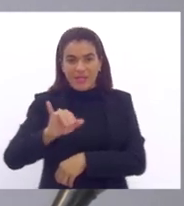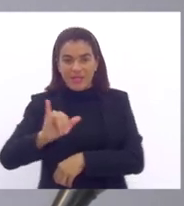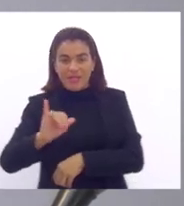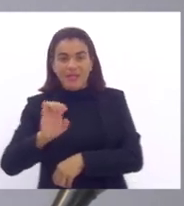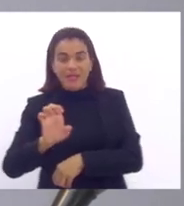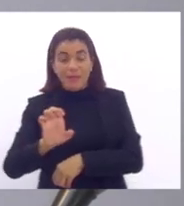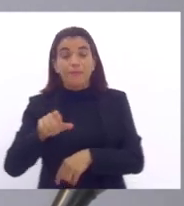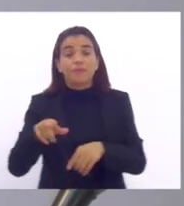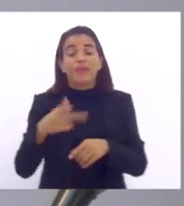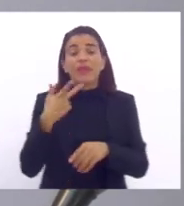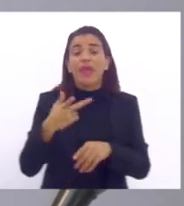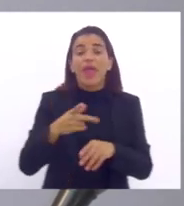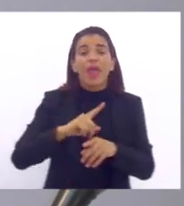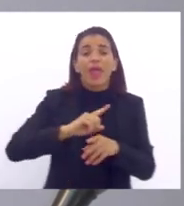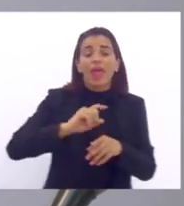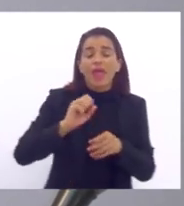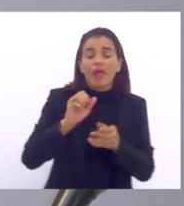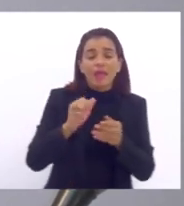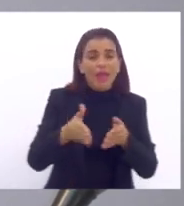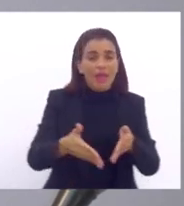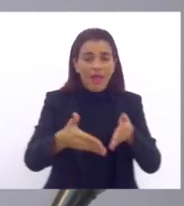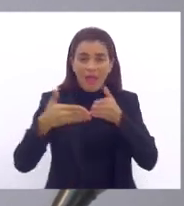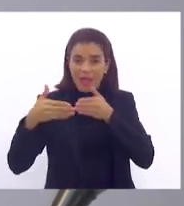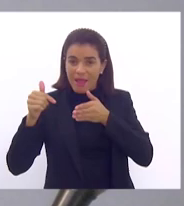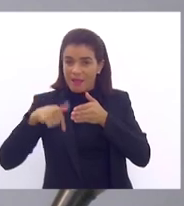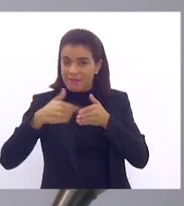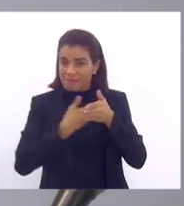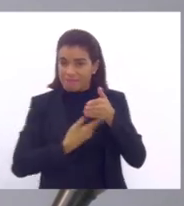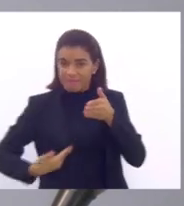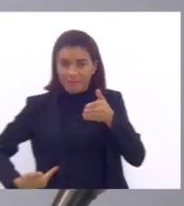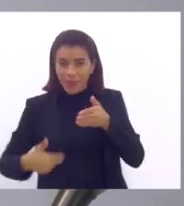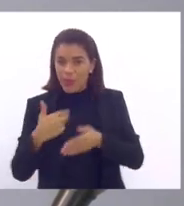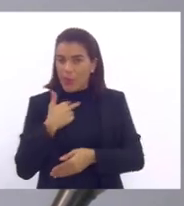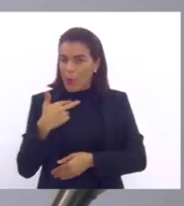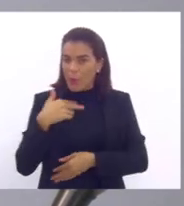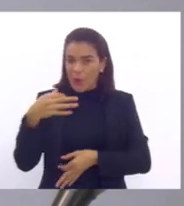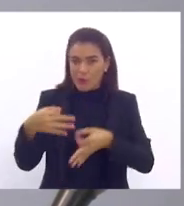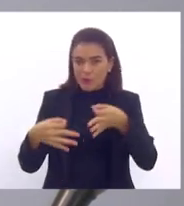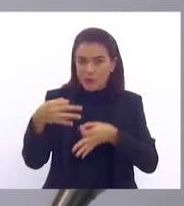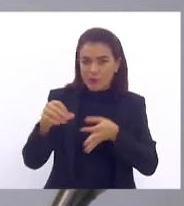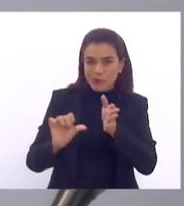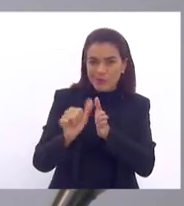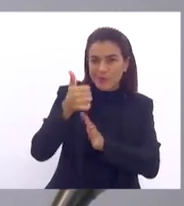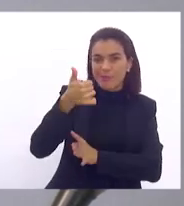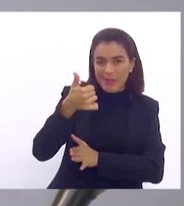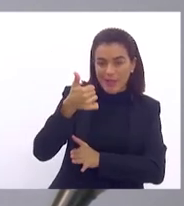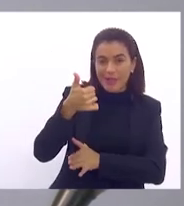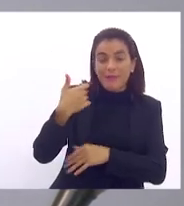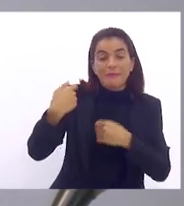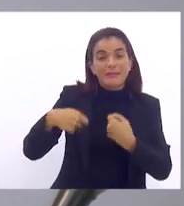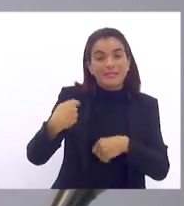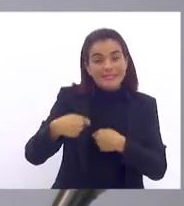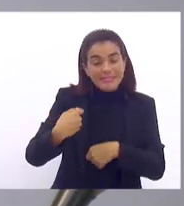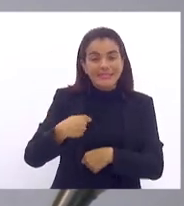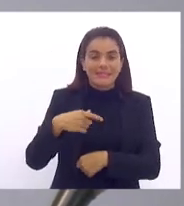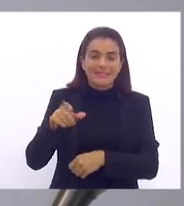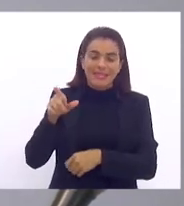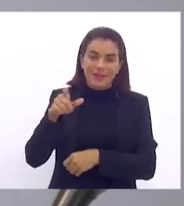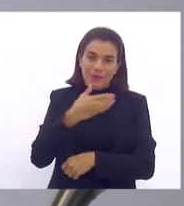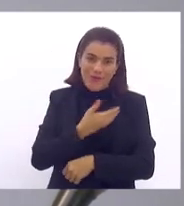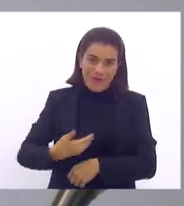quem afasta Governador não pode ser juiz de primeira porque tem tem o